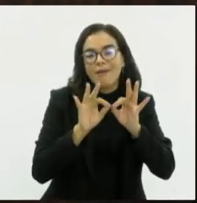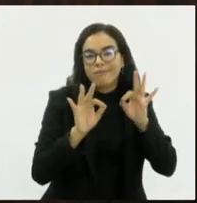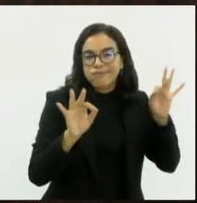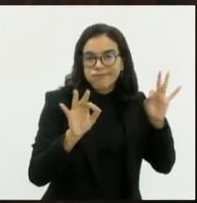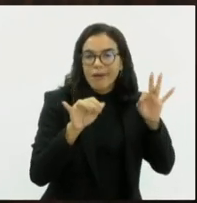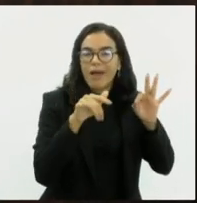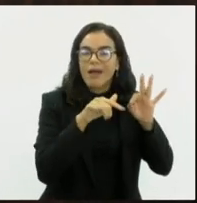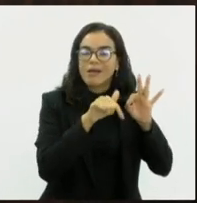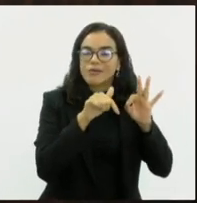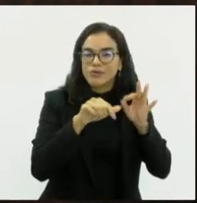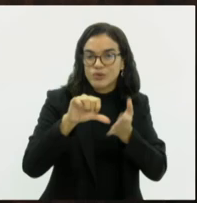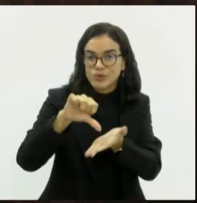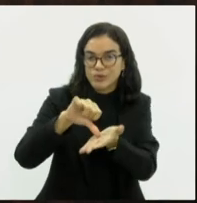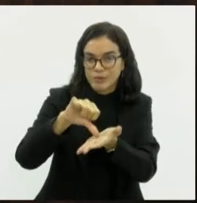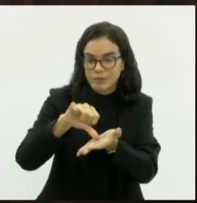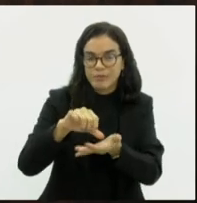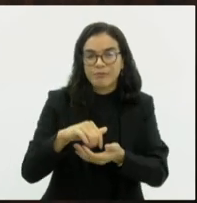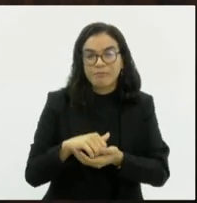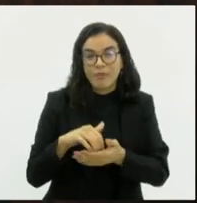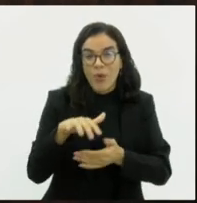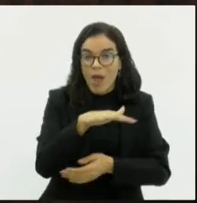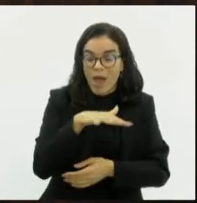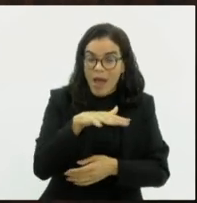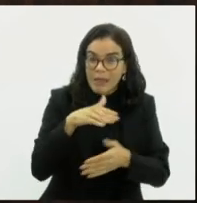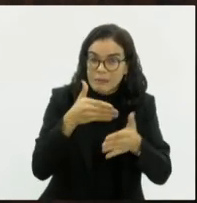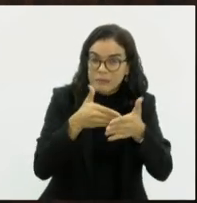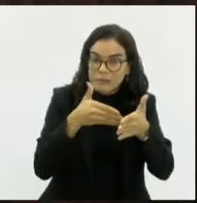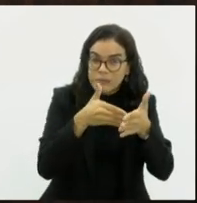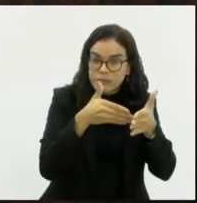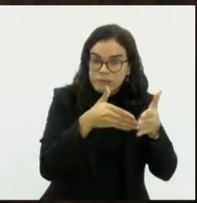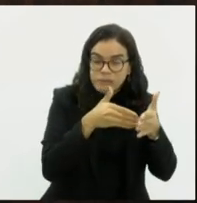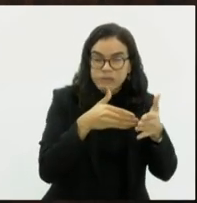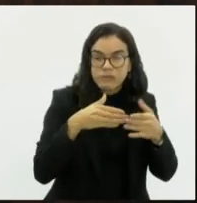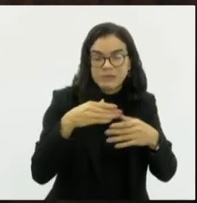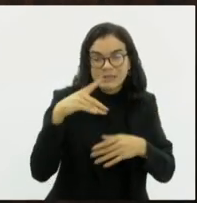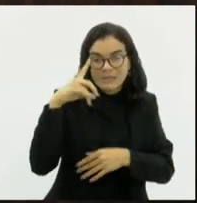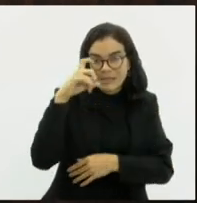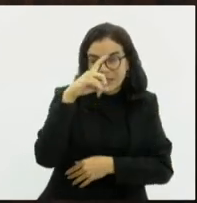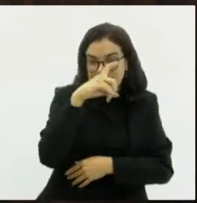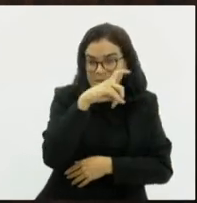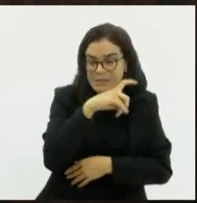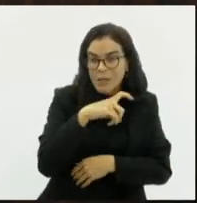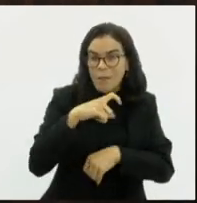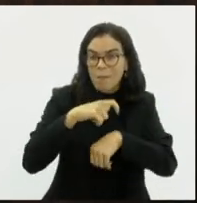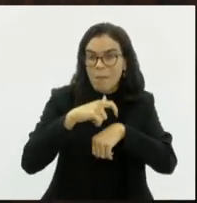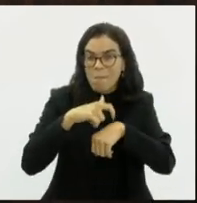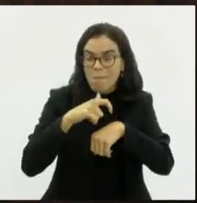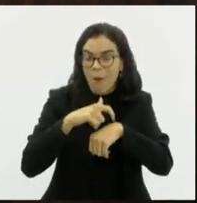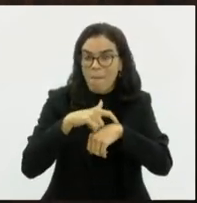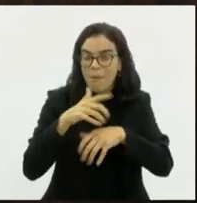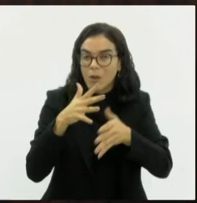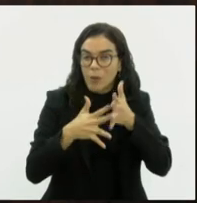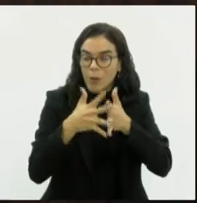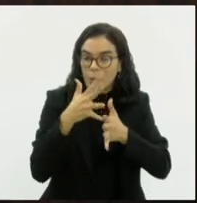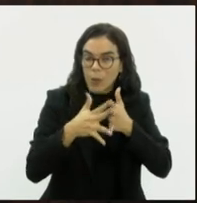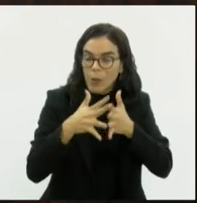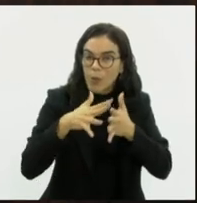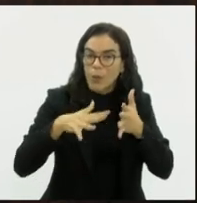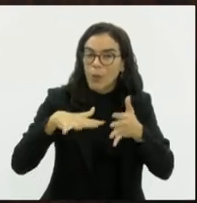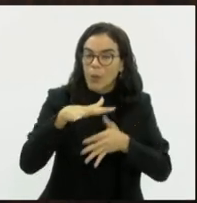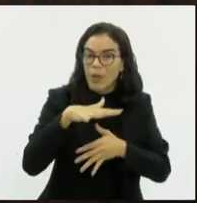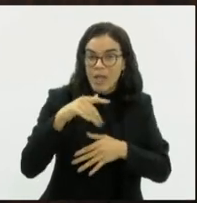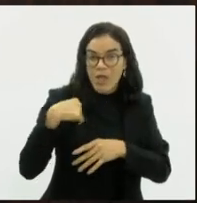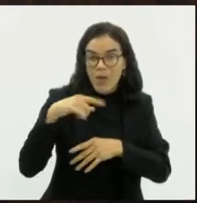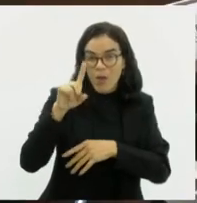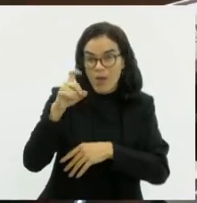de grandes dificuldades, né, que passou por grandes momentos terríveis. Eu mesmo, quando fui deputado com o